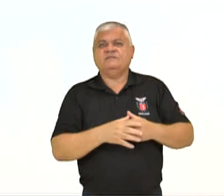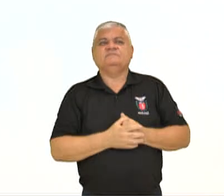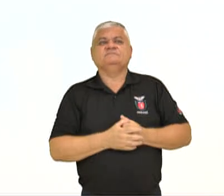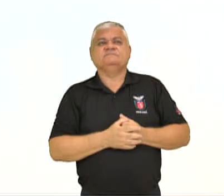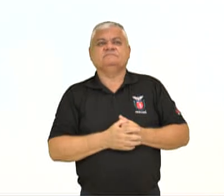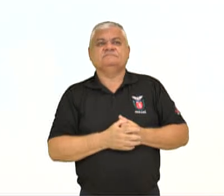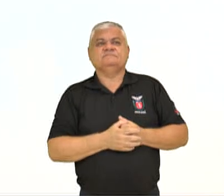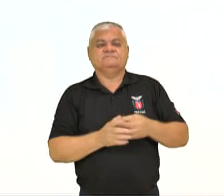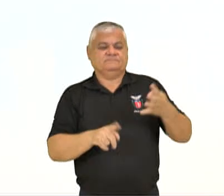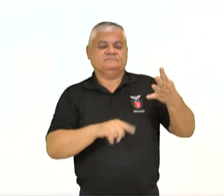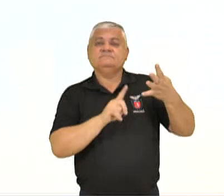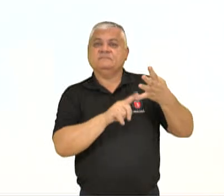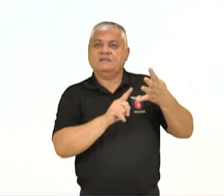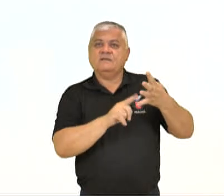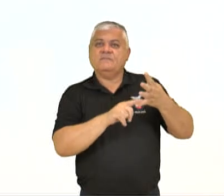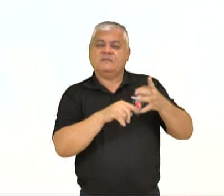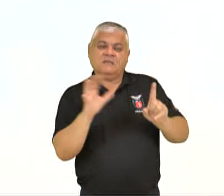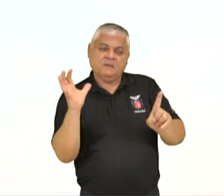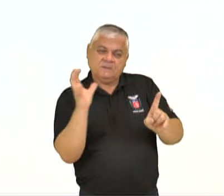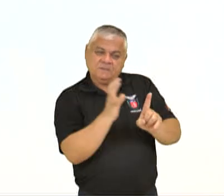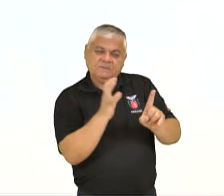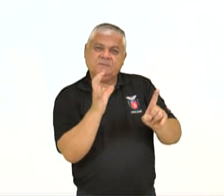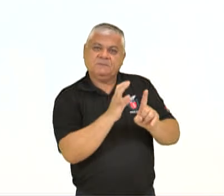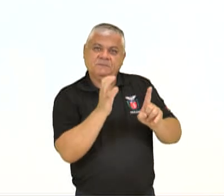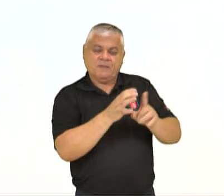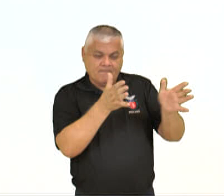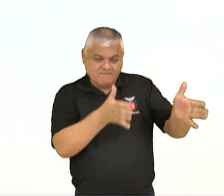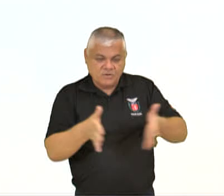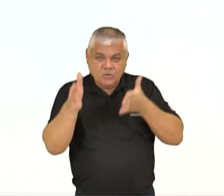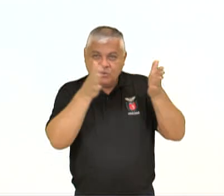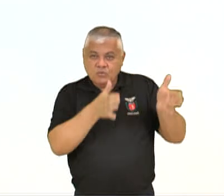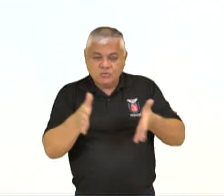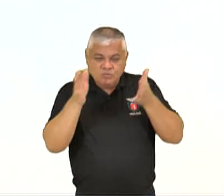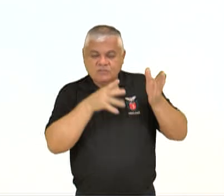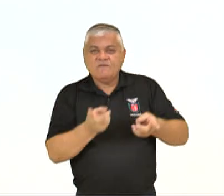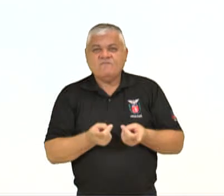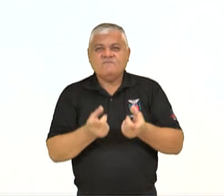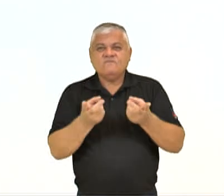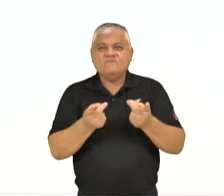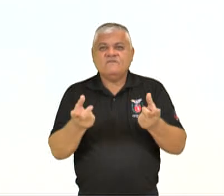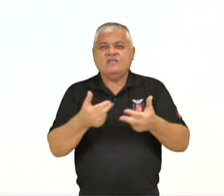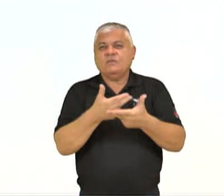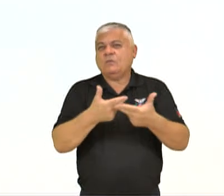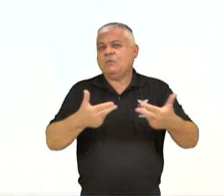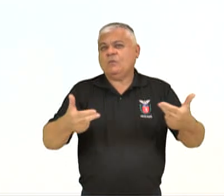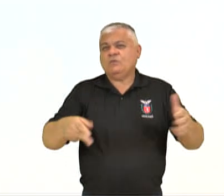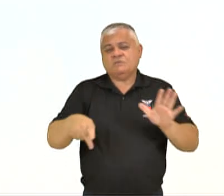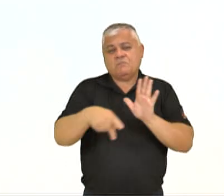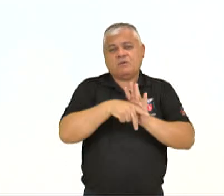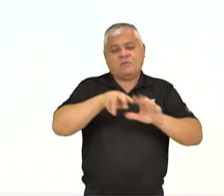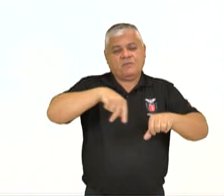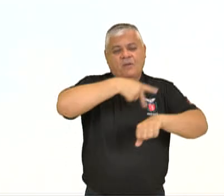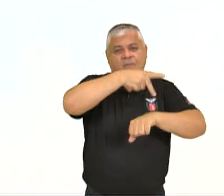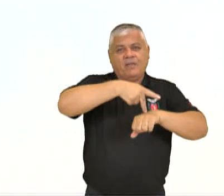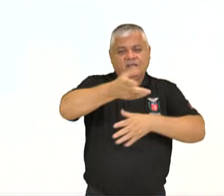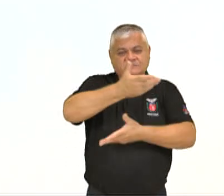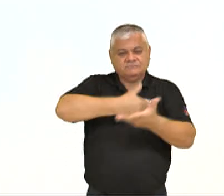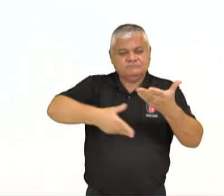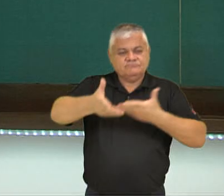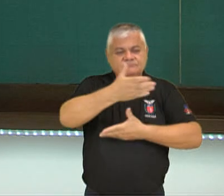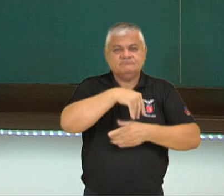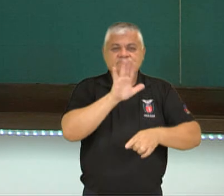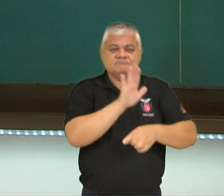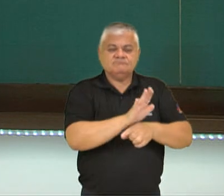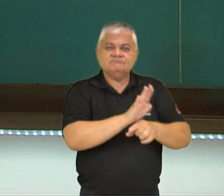alfandegárias. Encoraja a produção e venda de produtos tradicionais de um país, trazendo riqueza